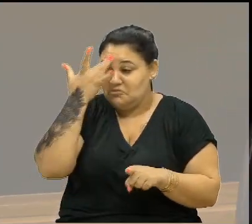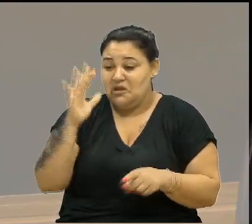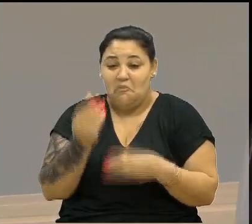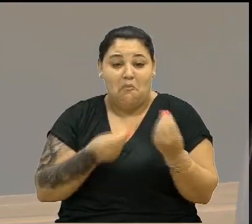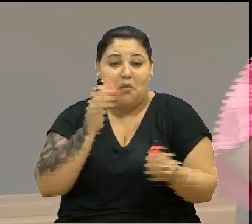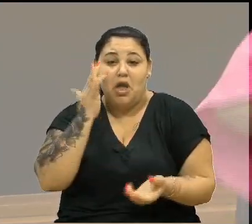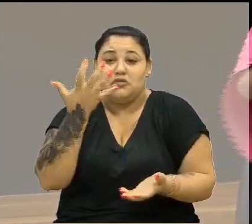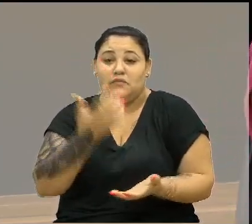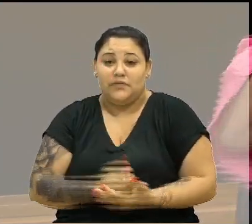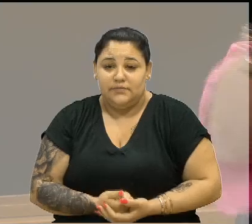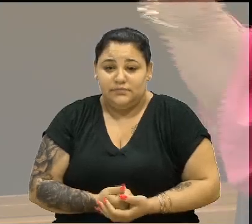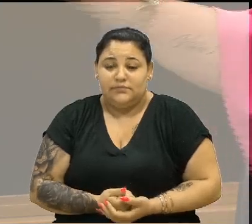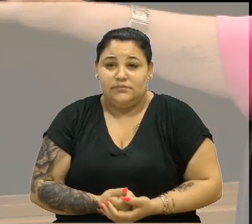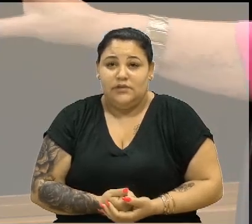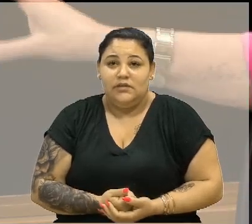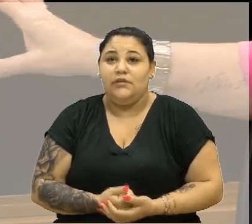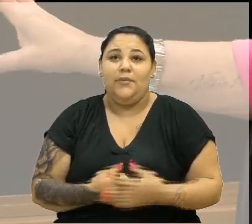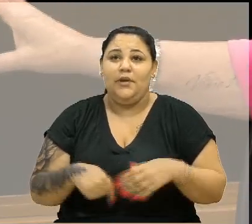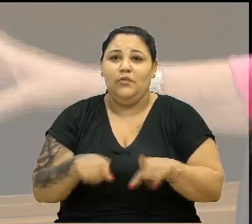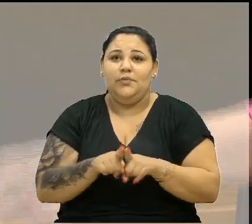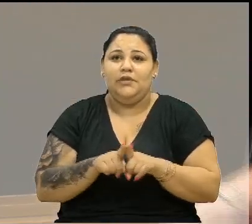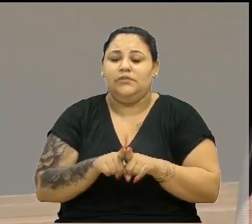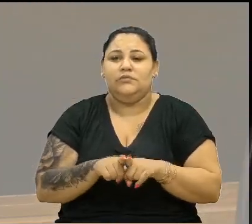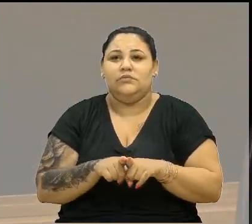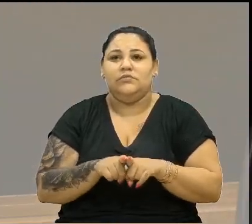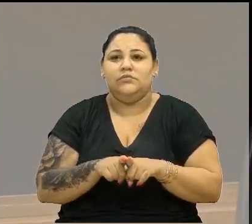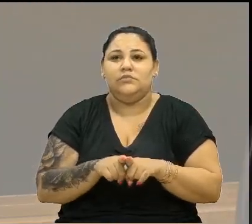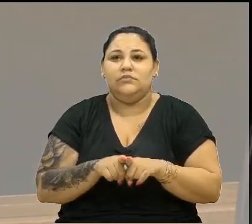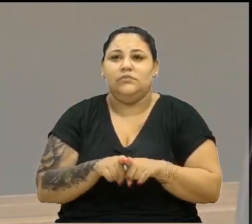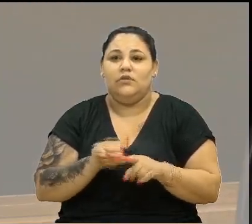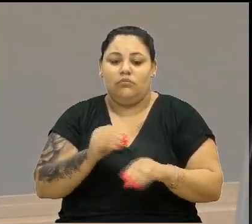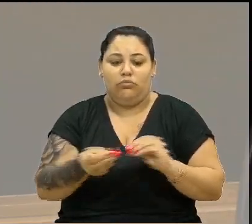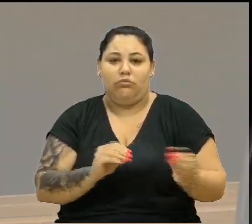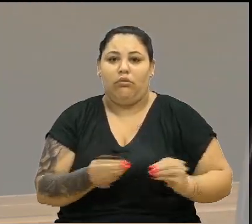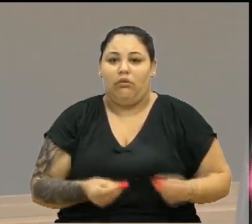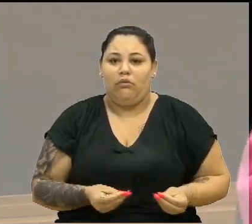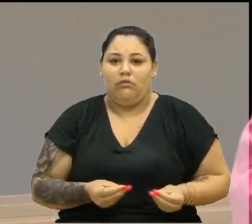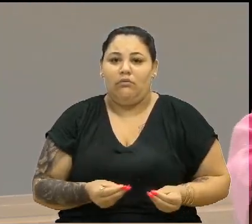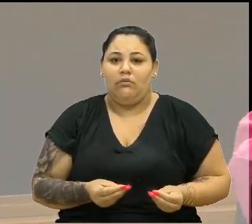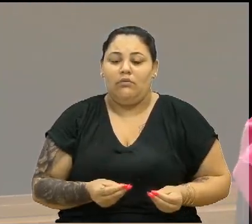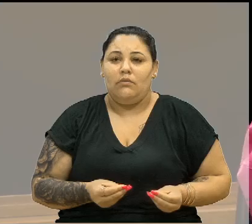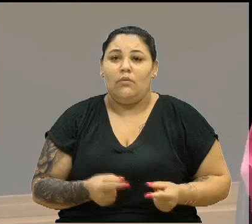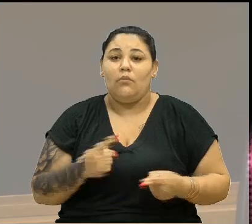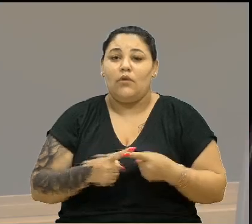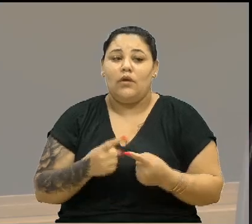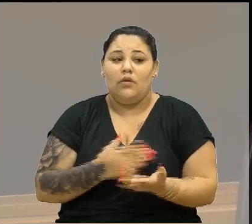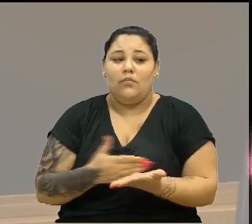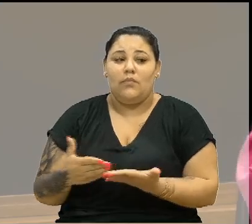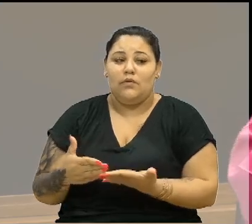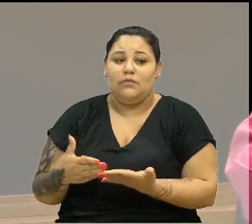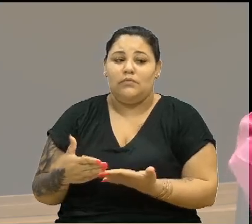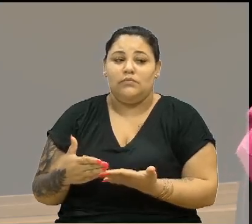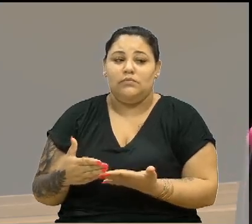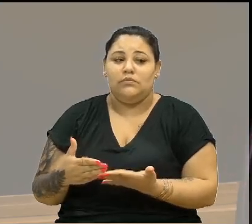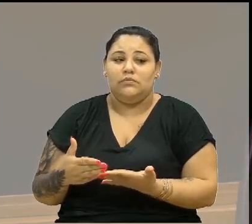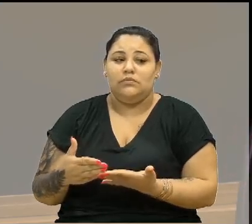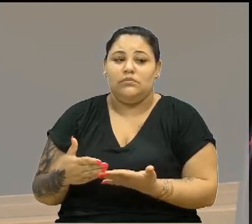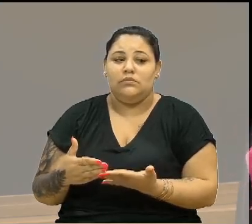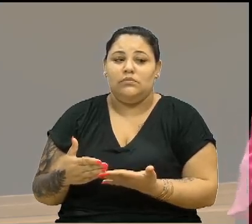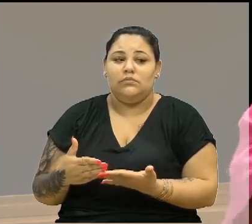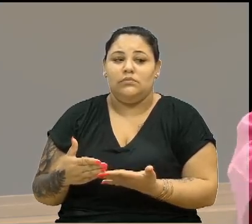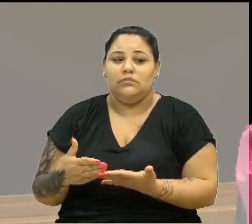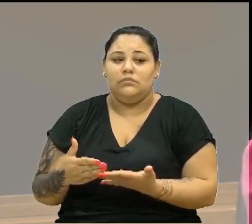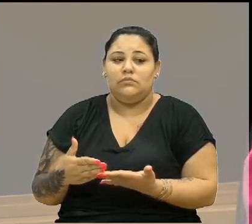para aquilo, a não ser desmanchar e fazer um novo. Mas então, por que isso se inicia? Acho que essa é a responsabilidade